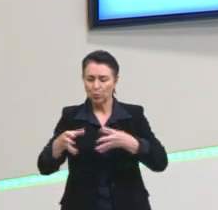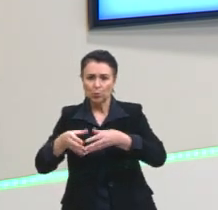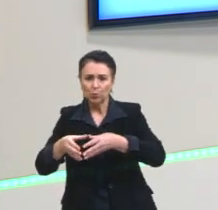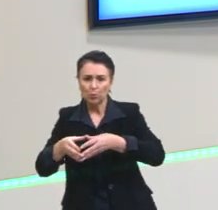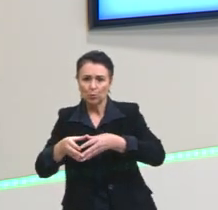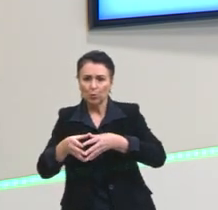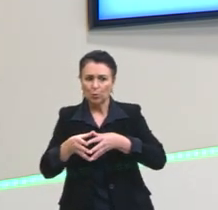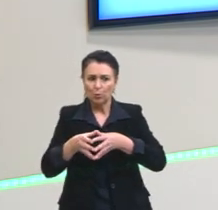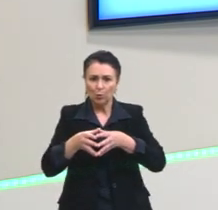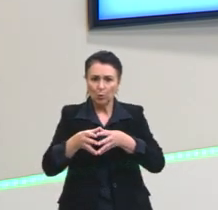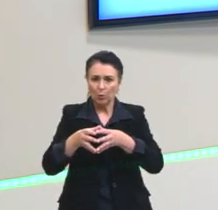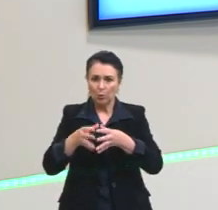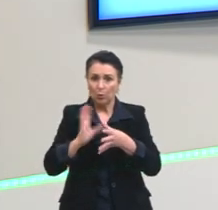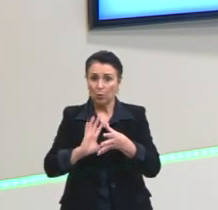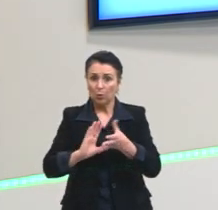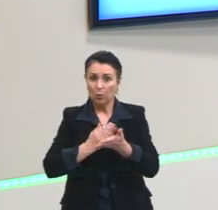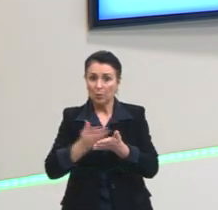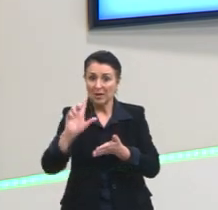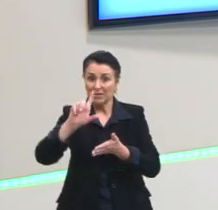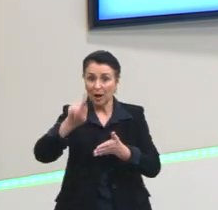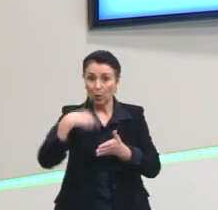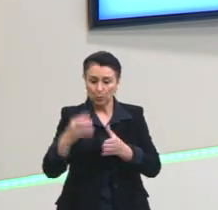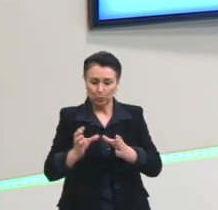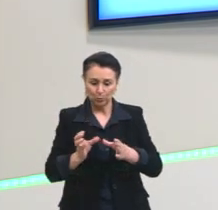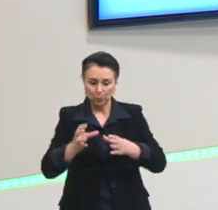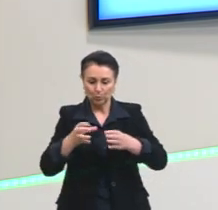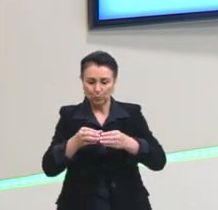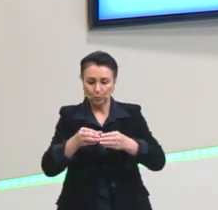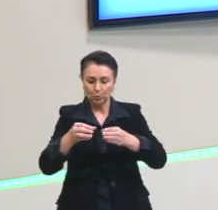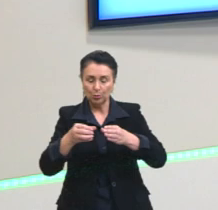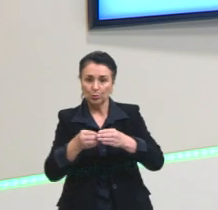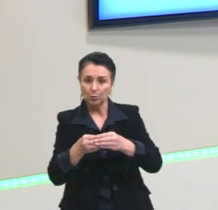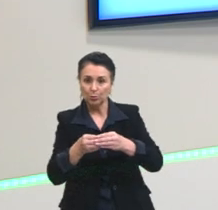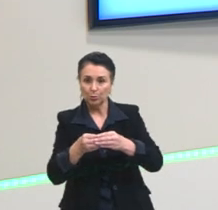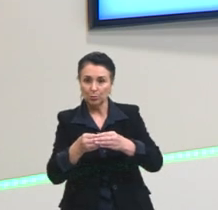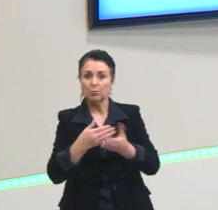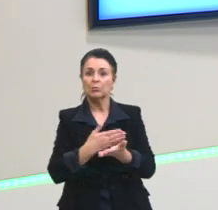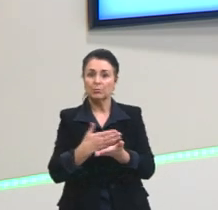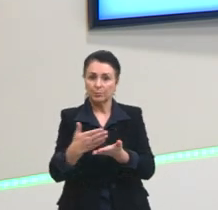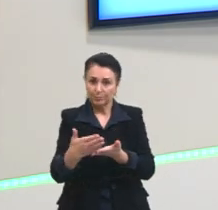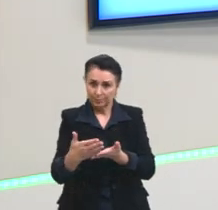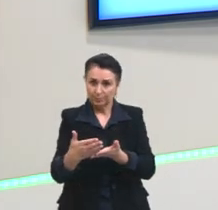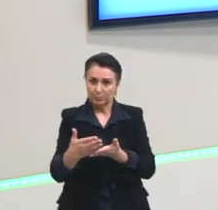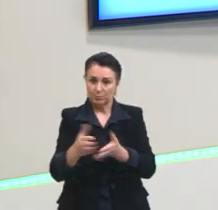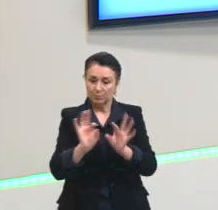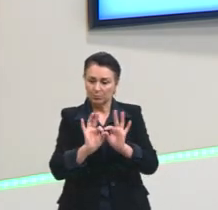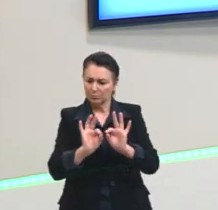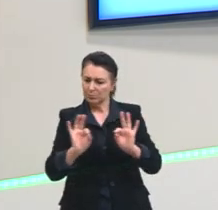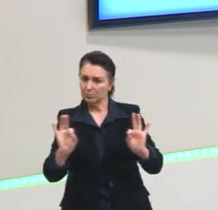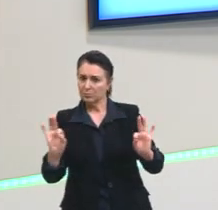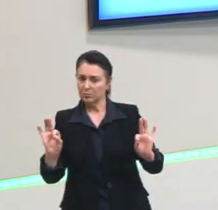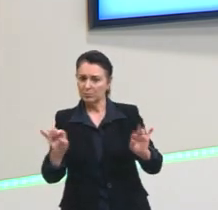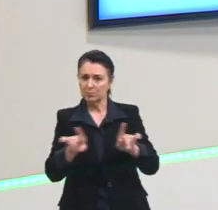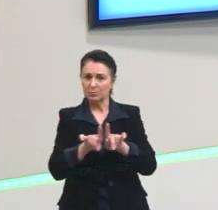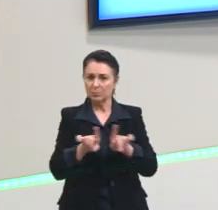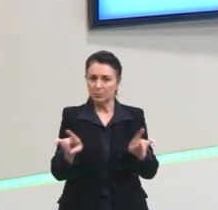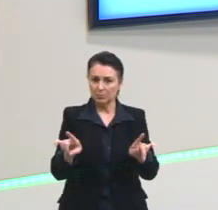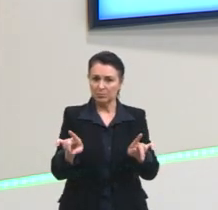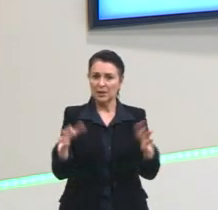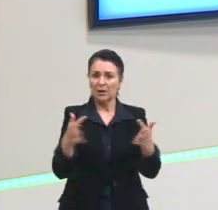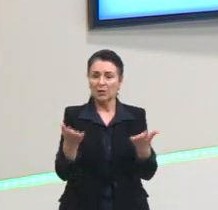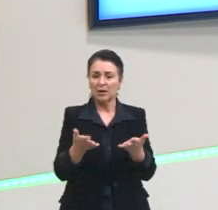uma população surgem outras outra espécie é algo linear nós estamos falando não de anagênese mas